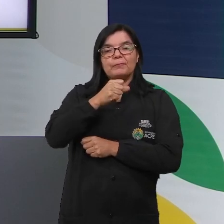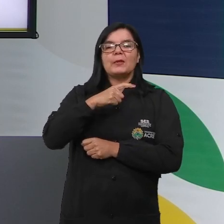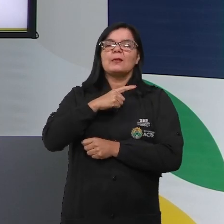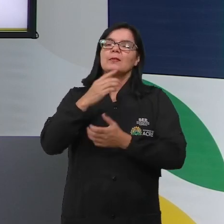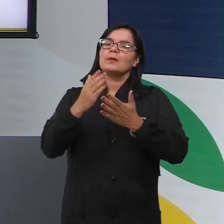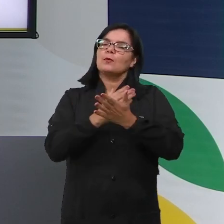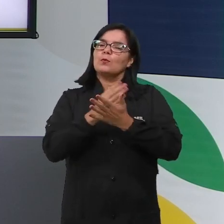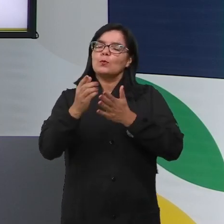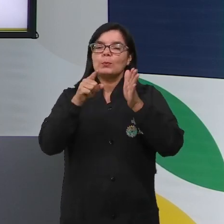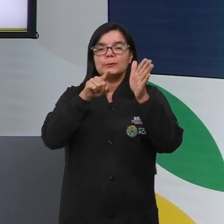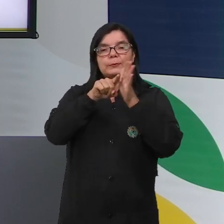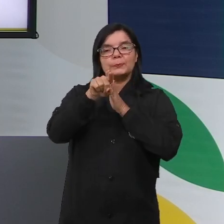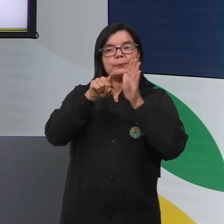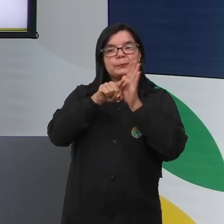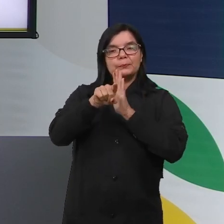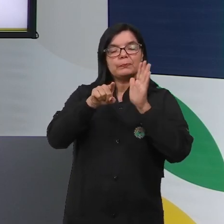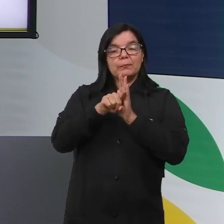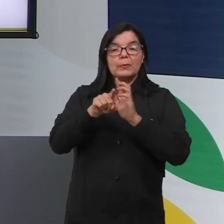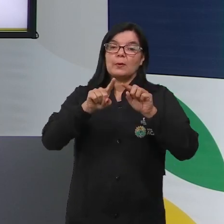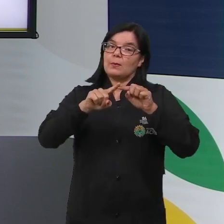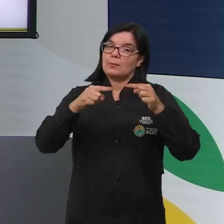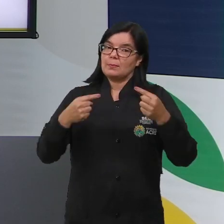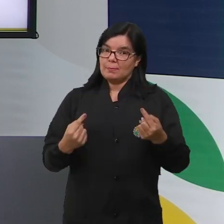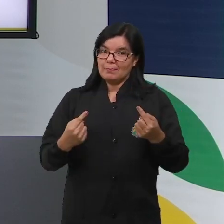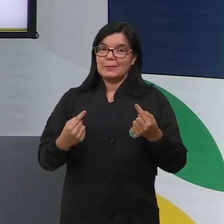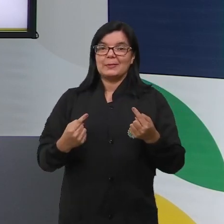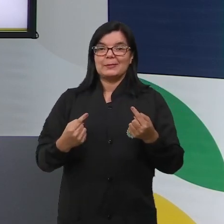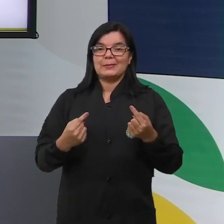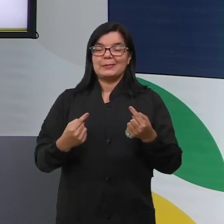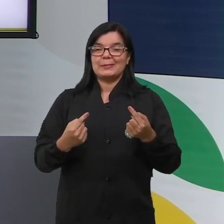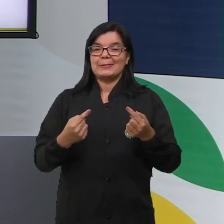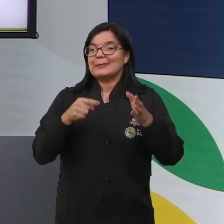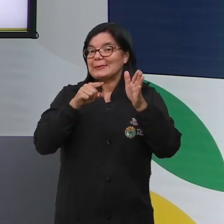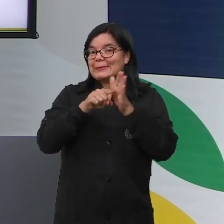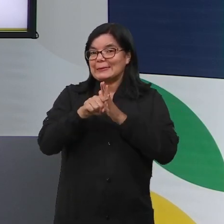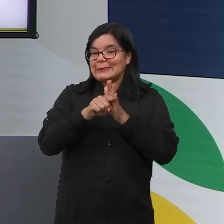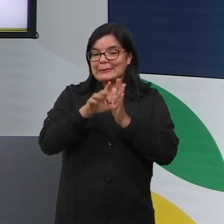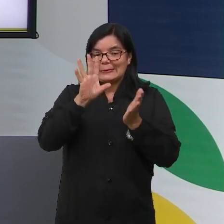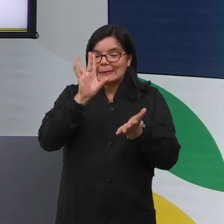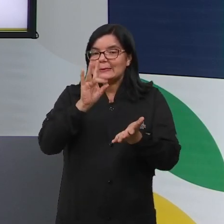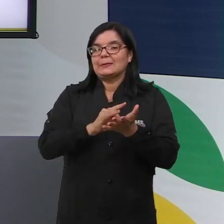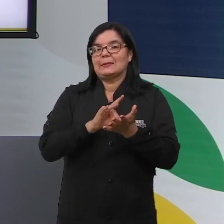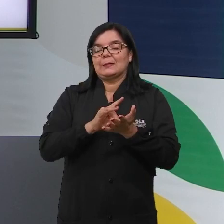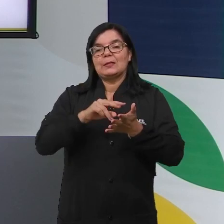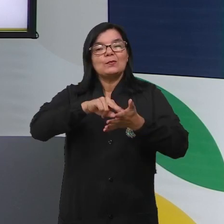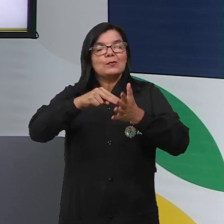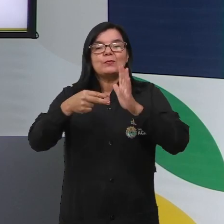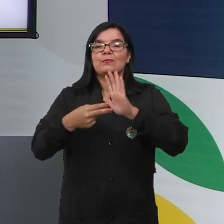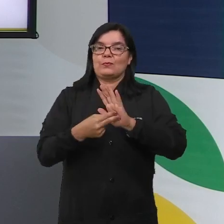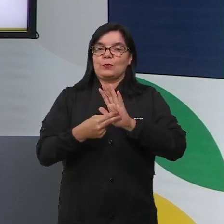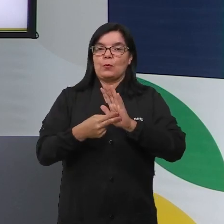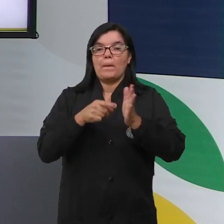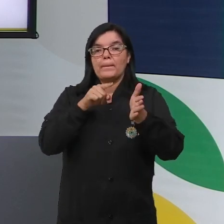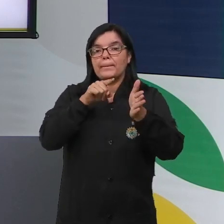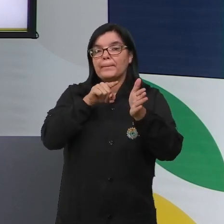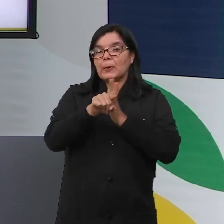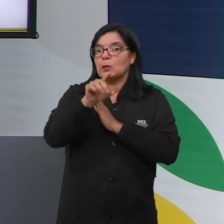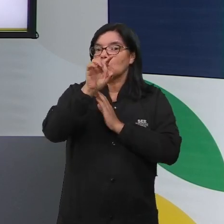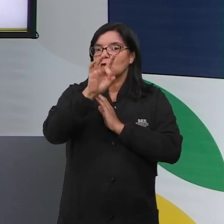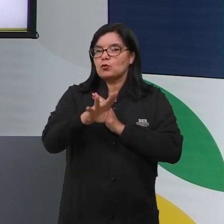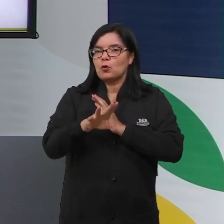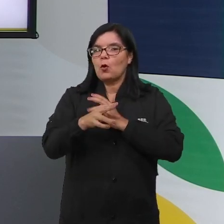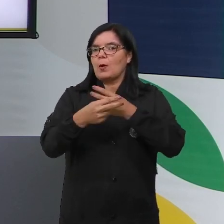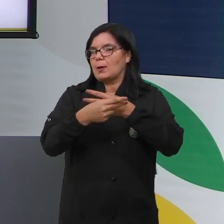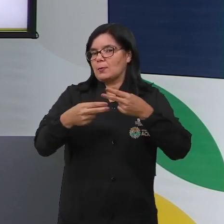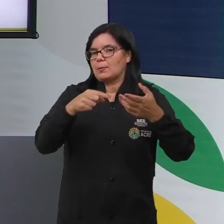algumas perguntas. Mas essas perguntas, elas não devem ser fixas. Não significa que eu vou perguntar